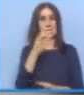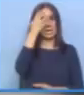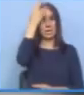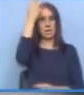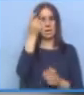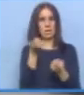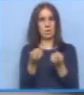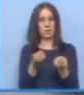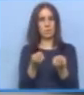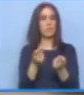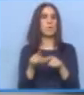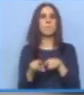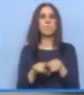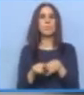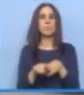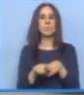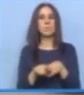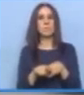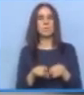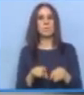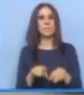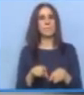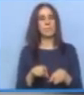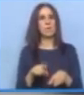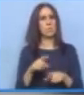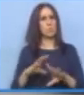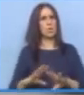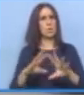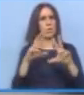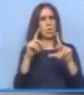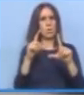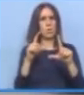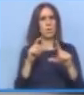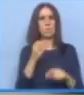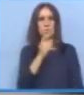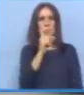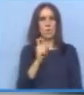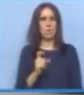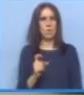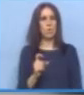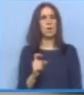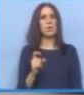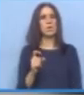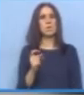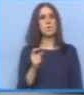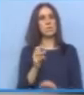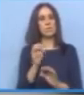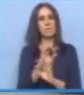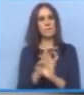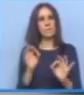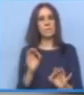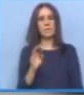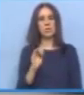reinado politicamente próspero, de paz, de shalom, que